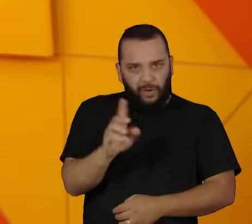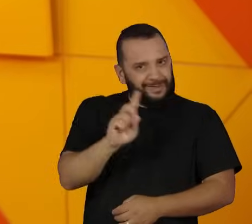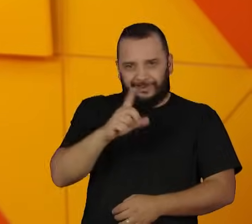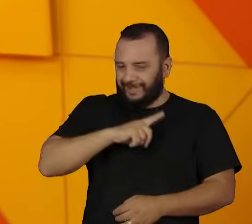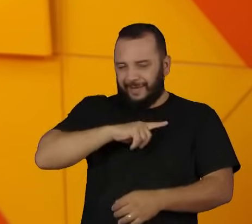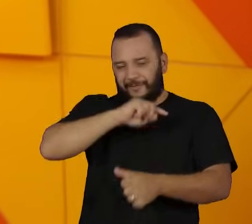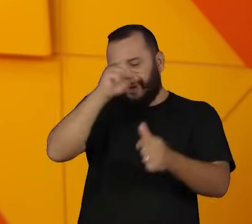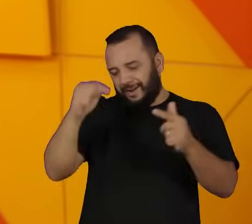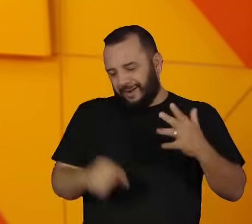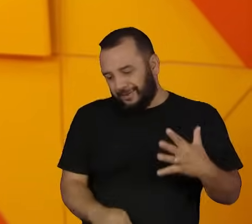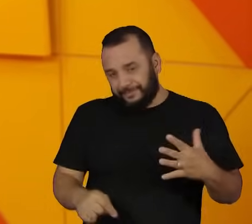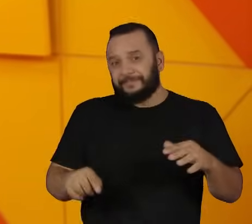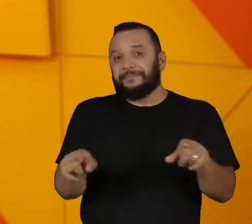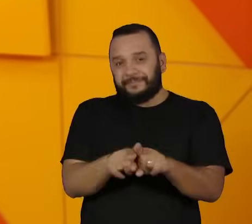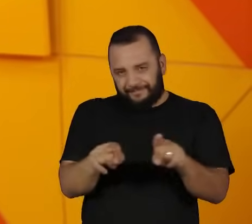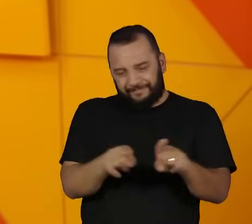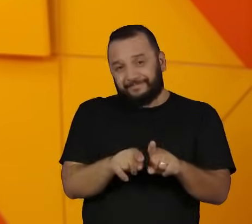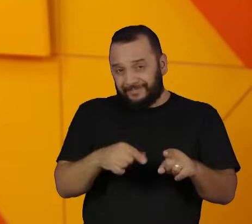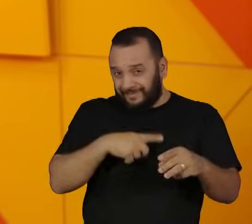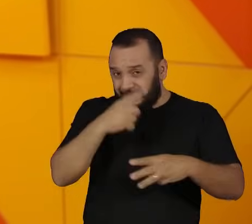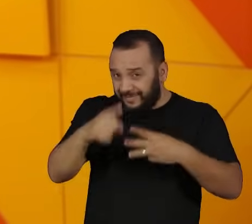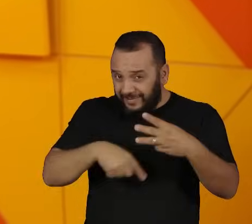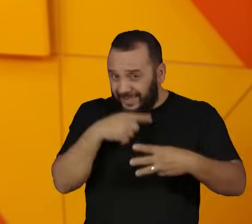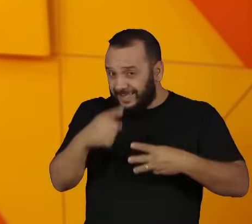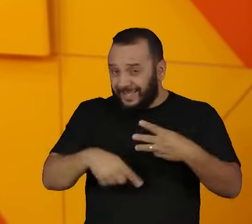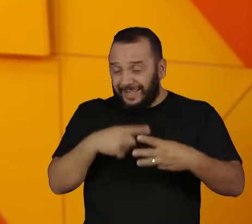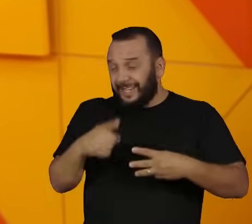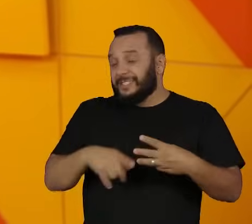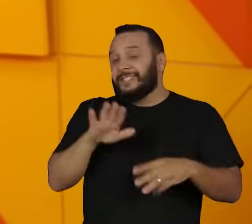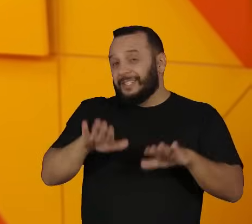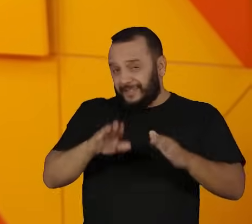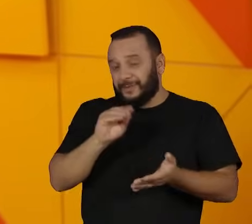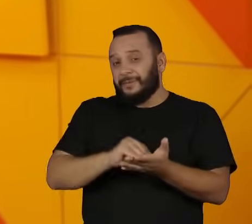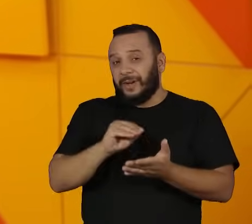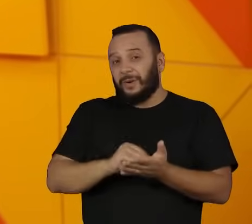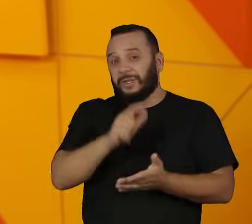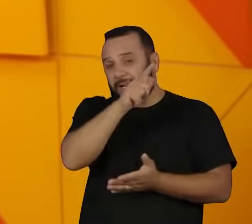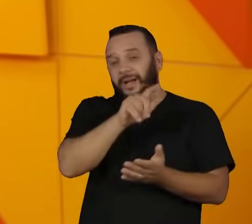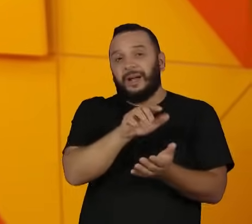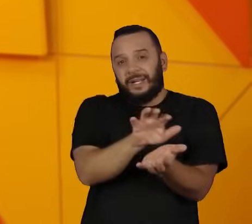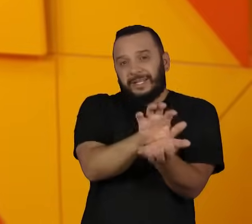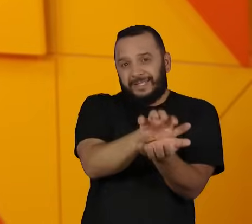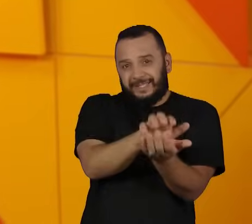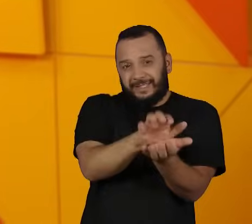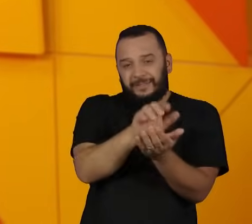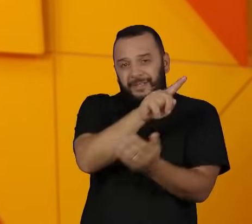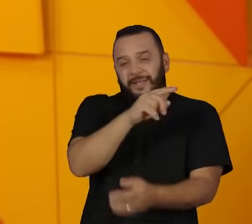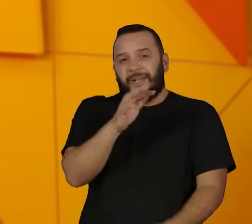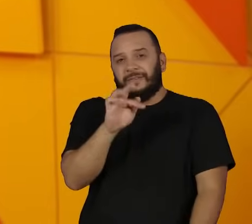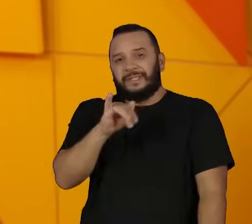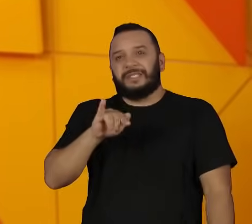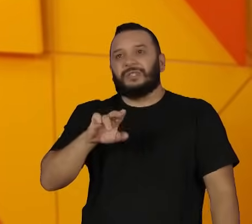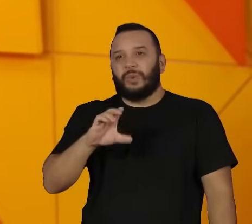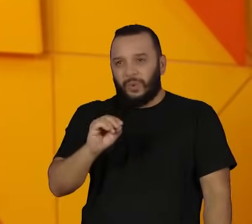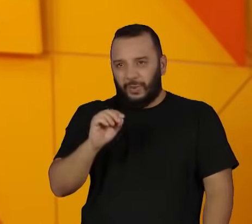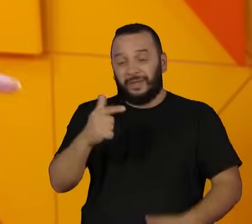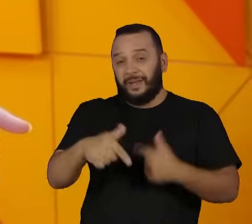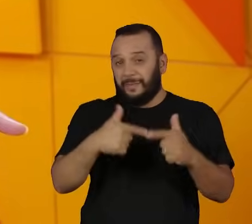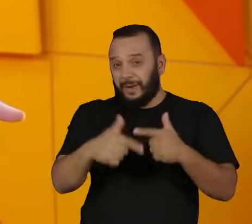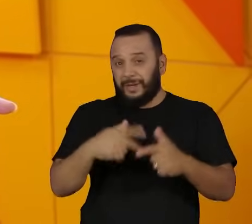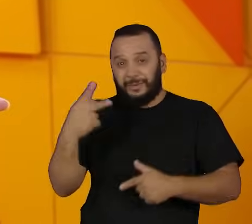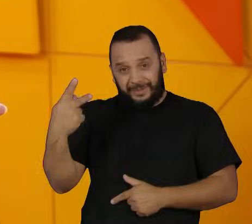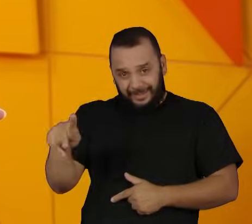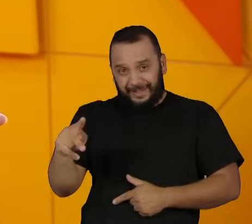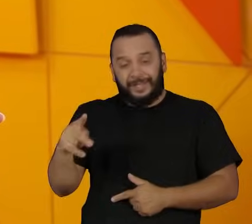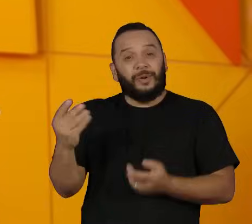único destino desses resíduos. Ali em Recife, Francisco Mesquita deu um novo significado à sua carreira e para o